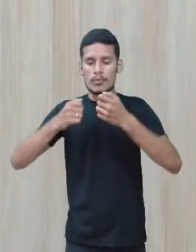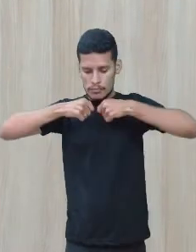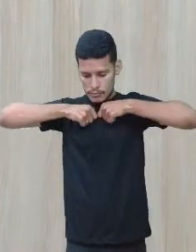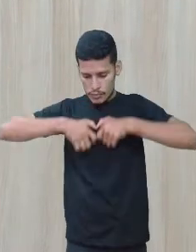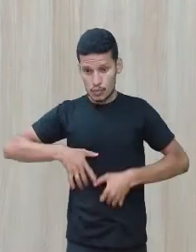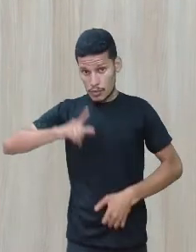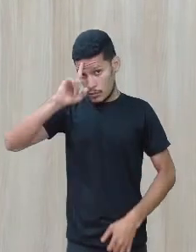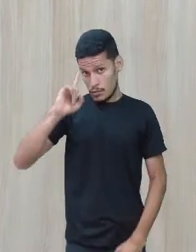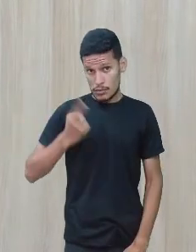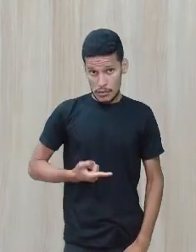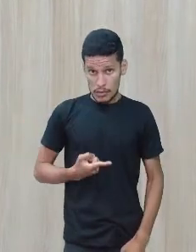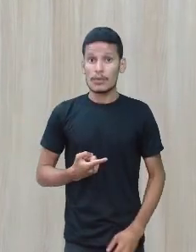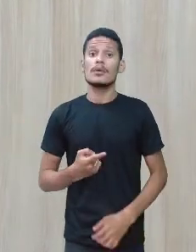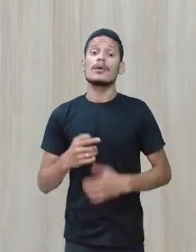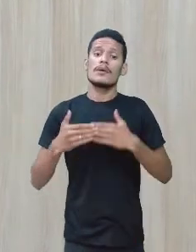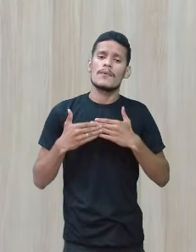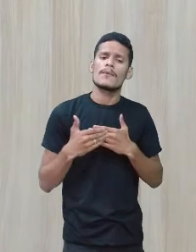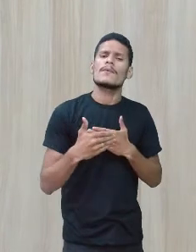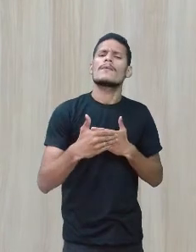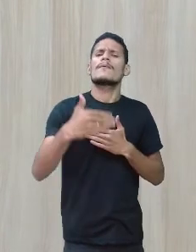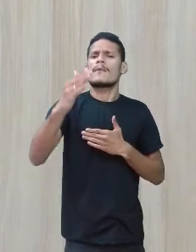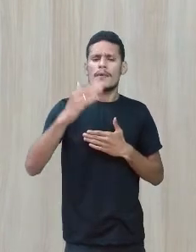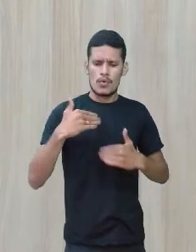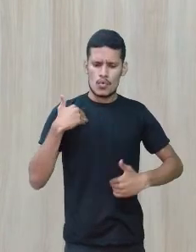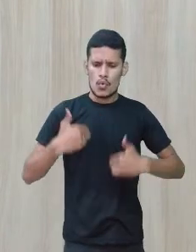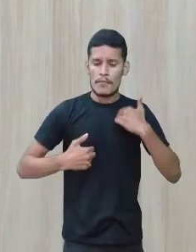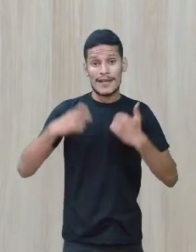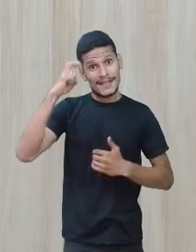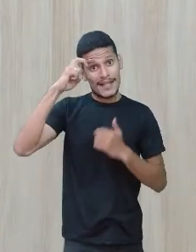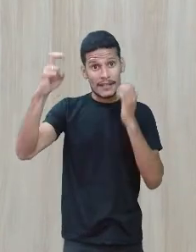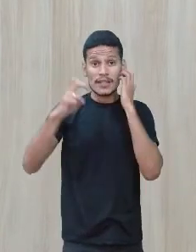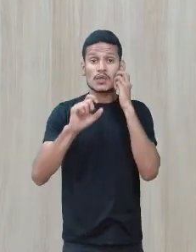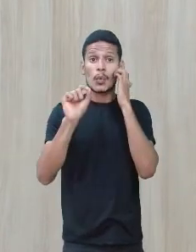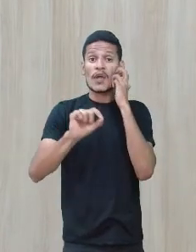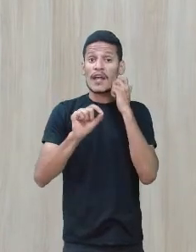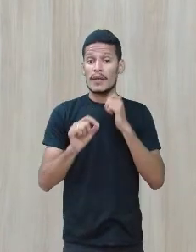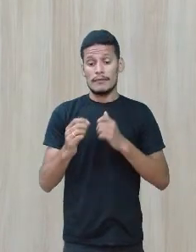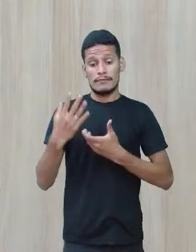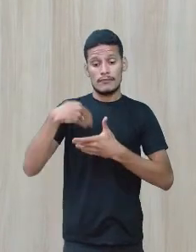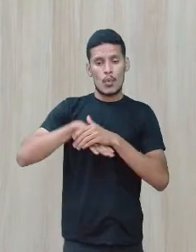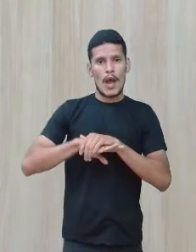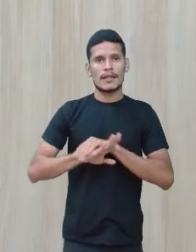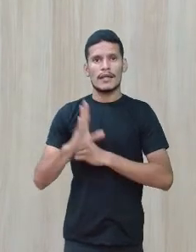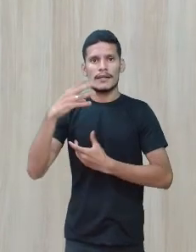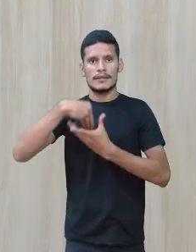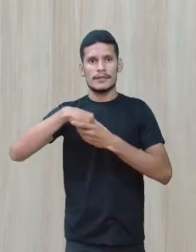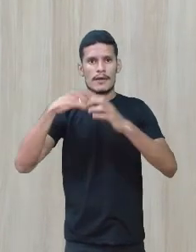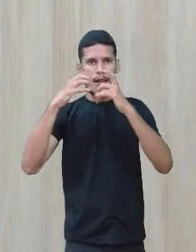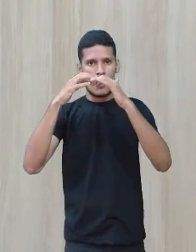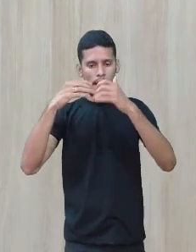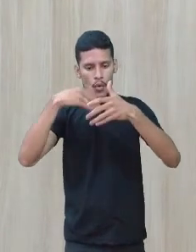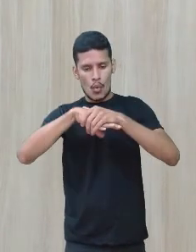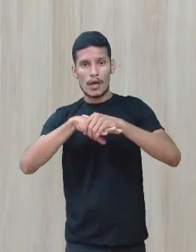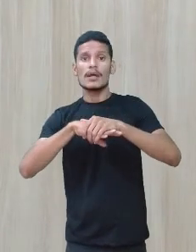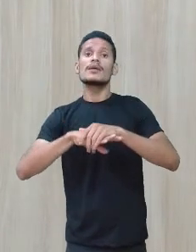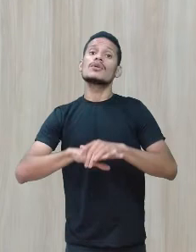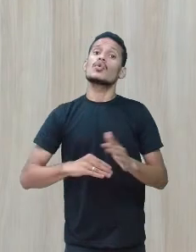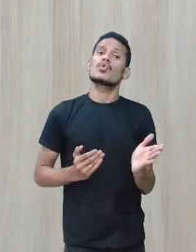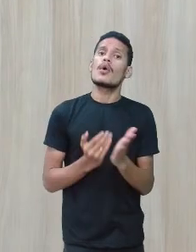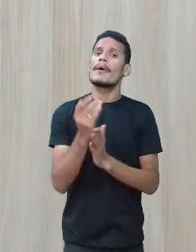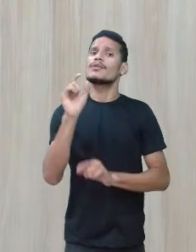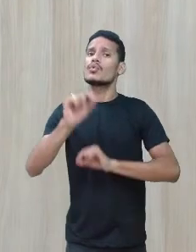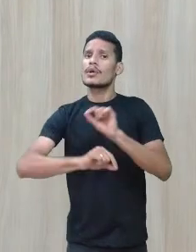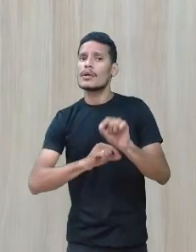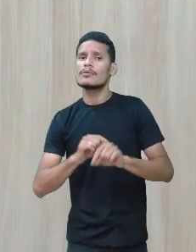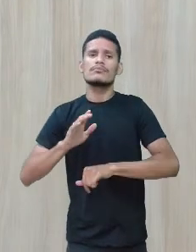corpo. Depois de um tempo, o nosso corpo, inteligentíssimo, ele vai e armazena todas essas informações e ele já começa a fazer mais